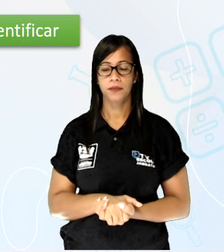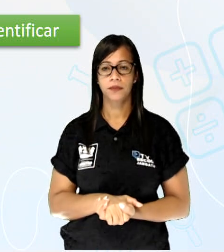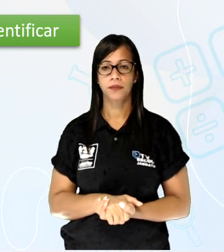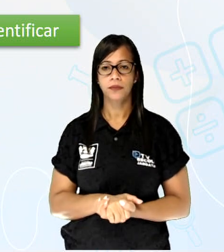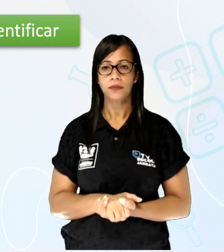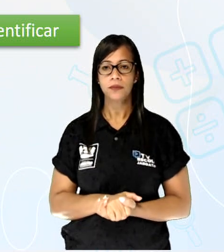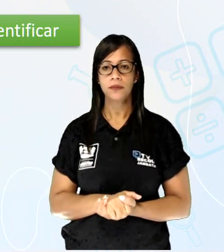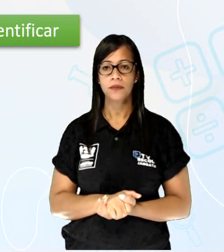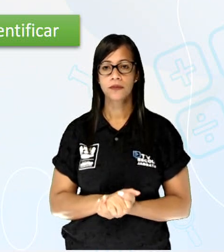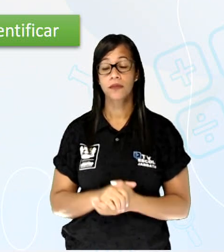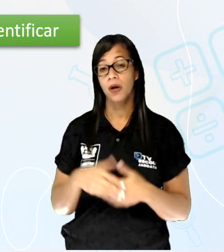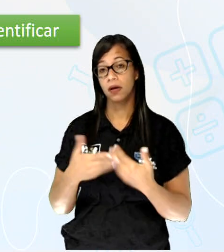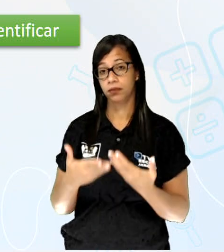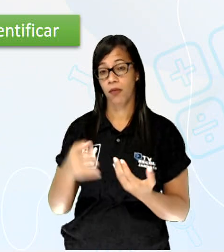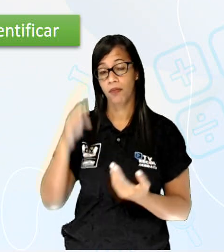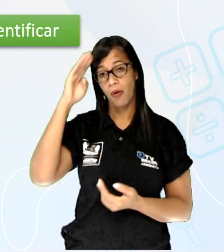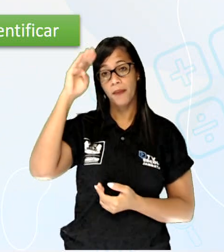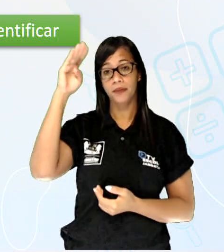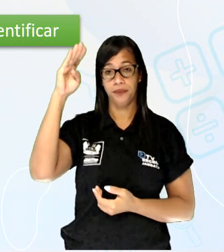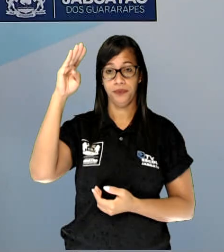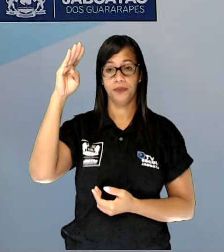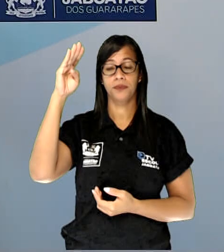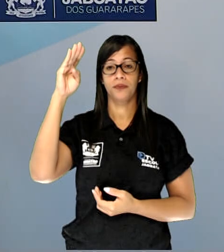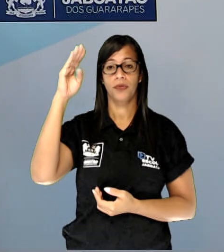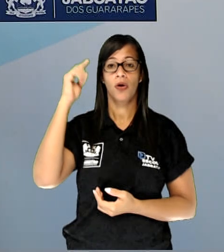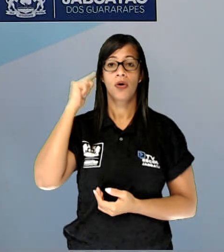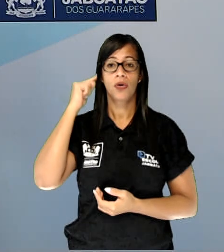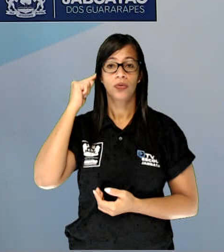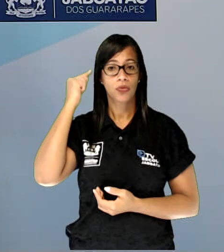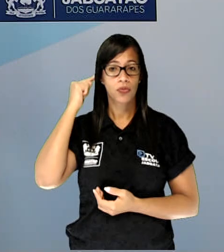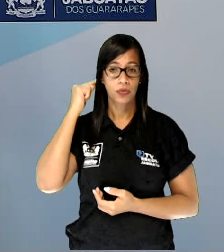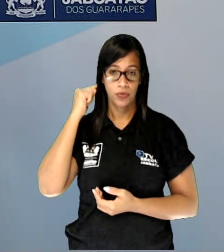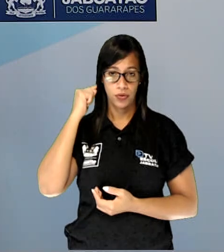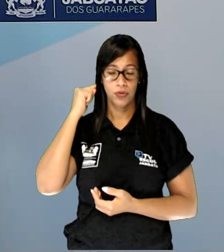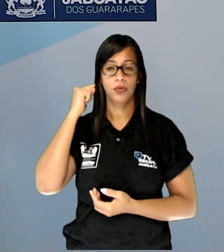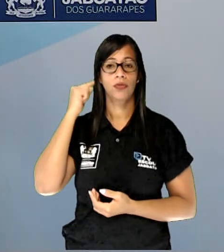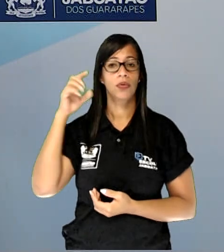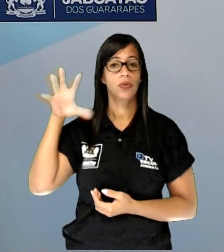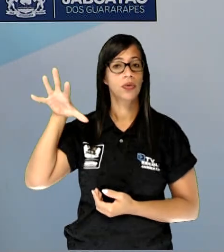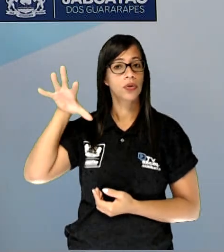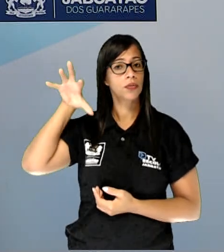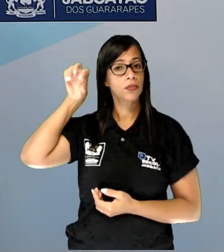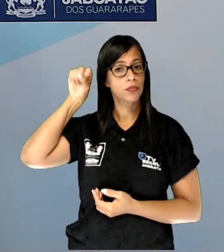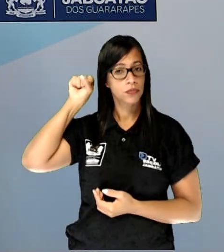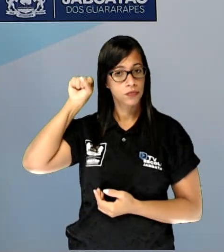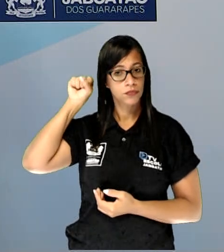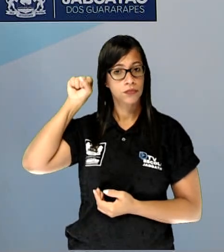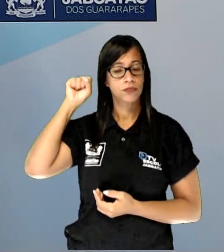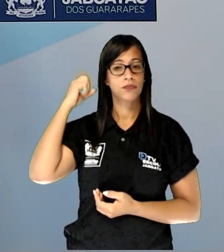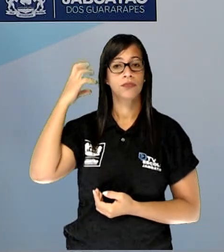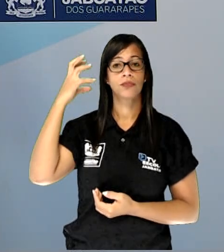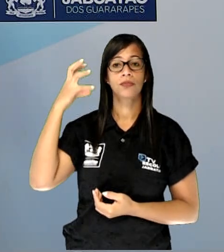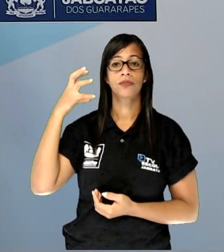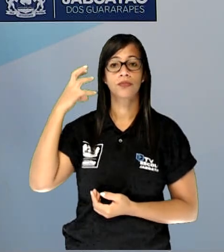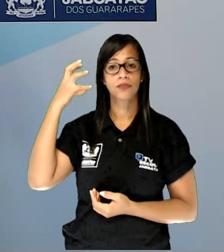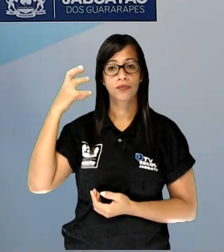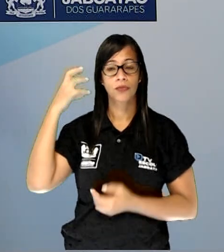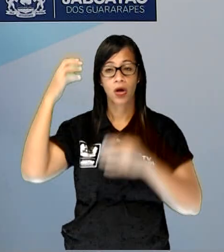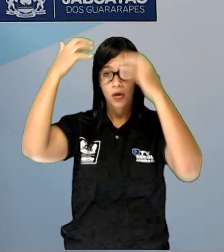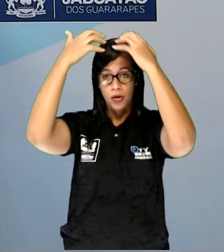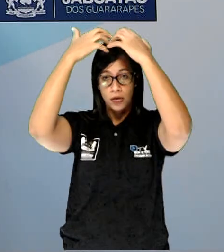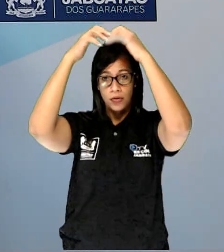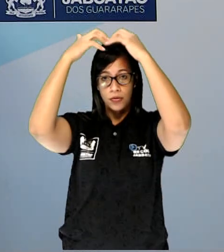a função do ouvido, não é? É captar através dessa membrana chamada tímpano, e a função do cérebro